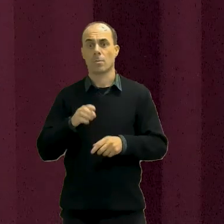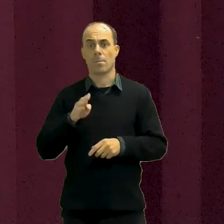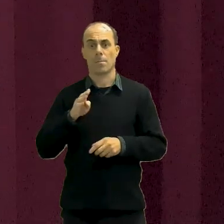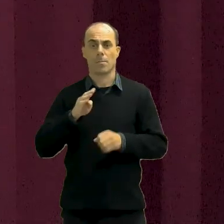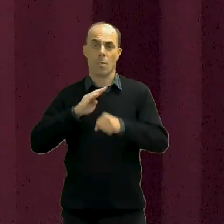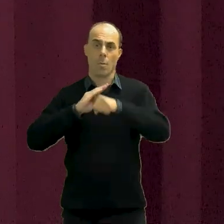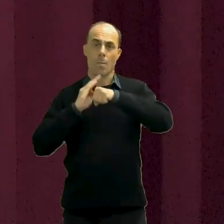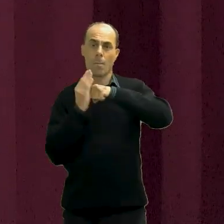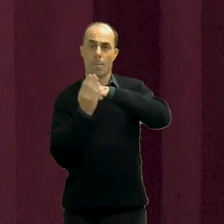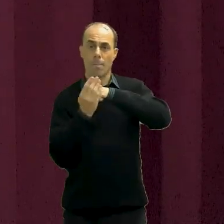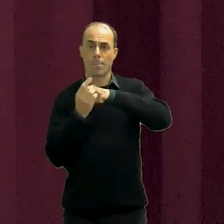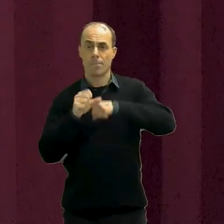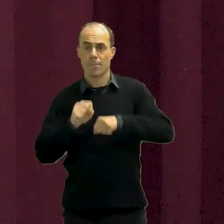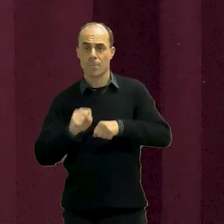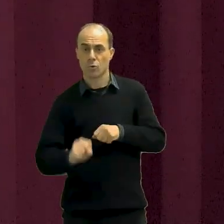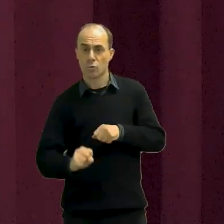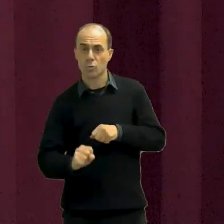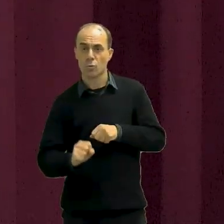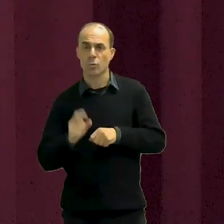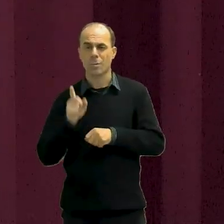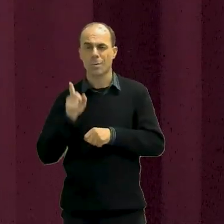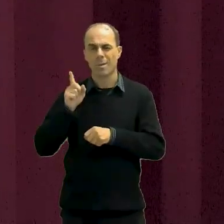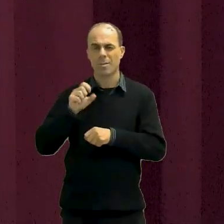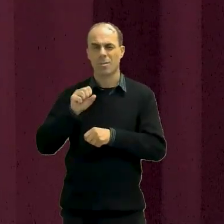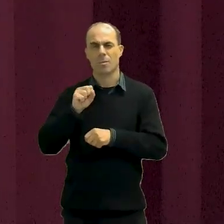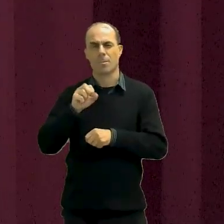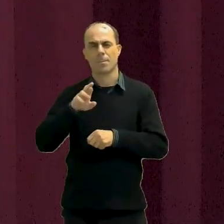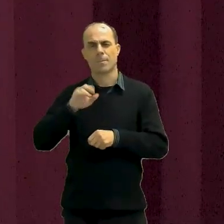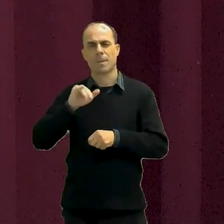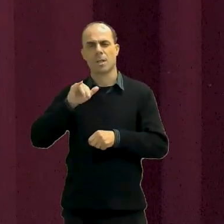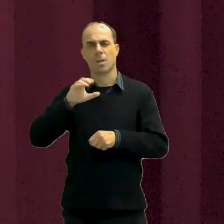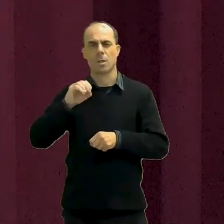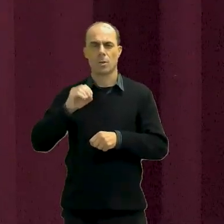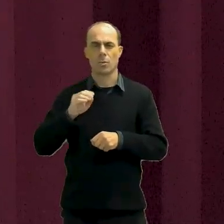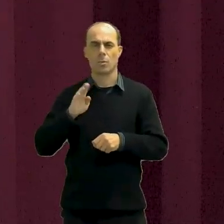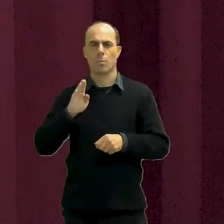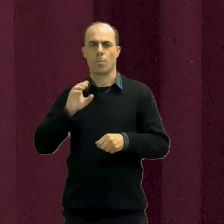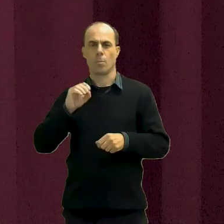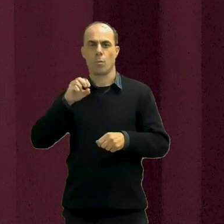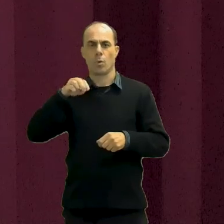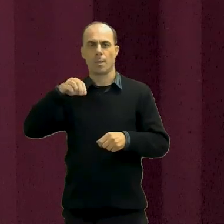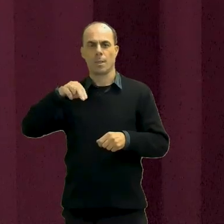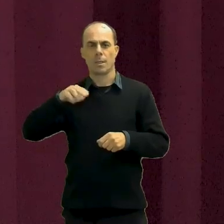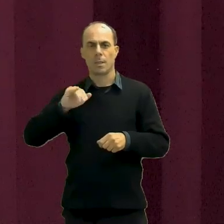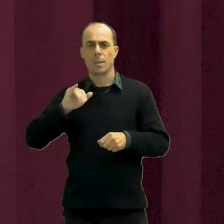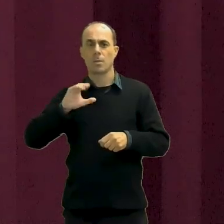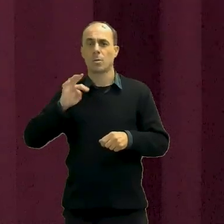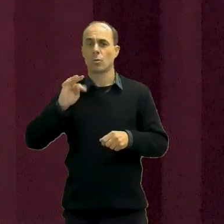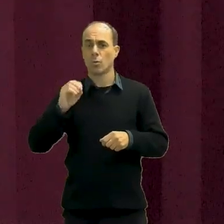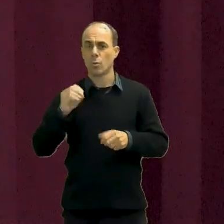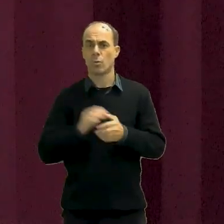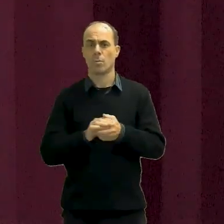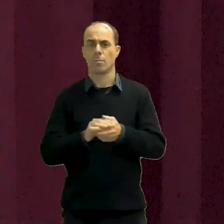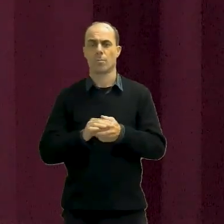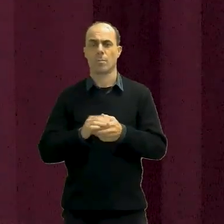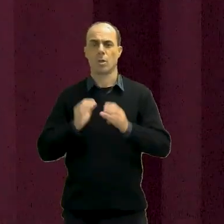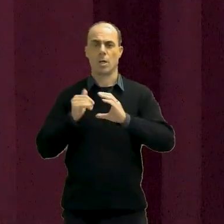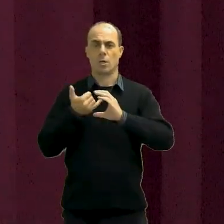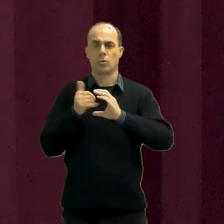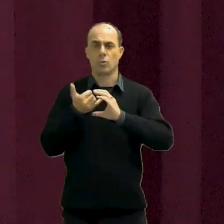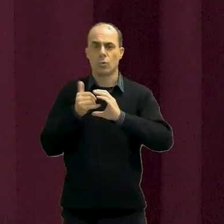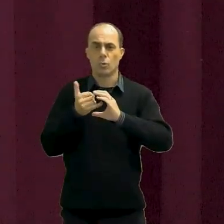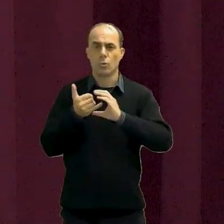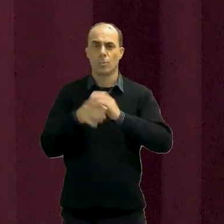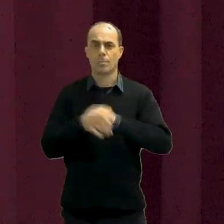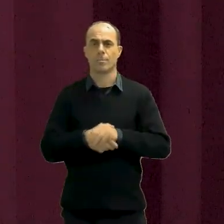o Tatuquara Rio Bonito mas também nós vamos em outras áreas também como Cajuru Uberaba na região da CC Então essa função dessa